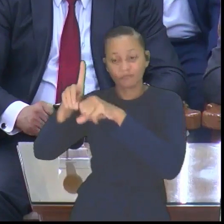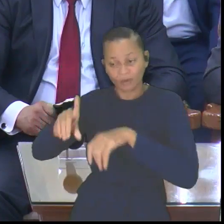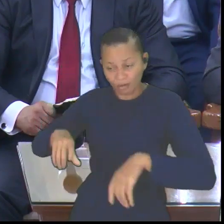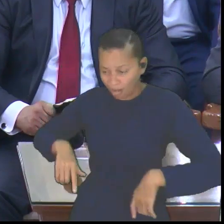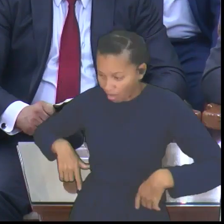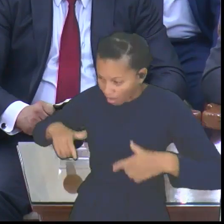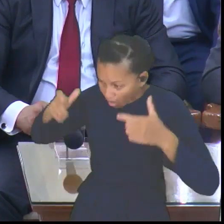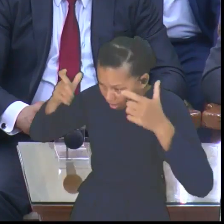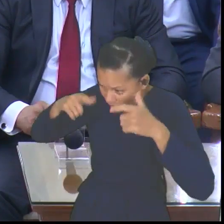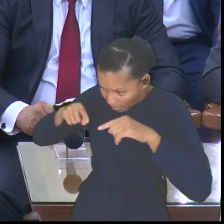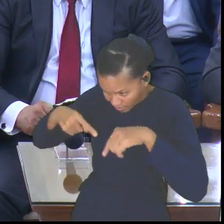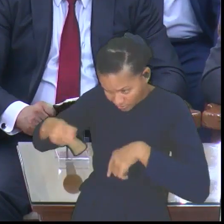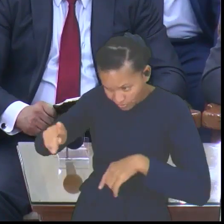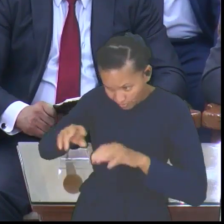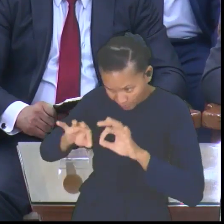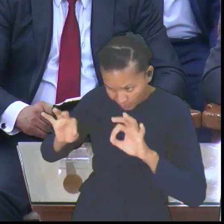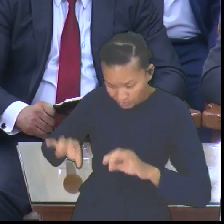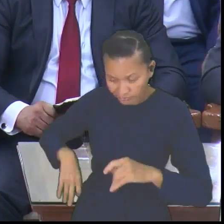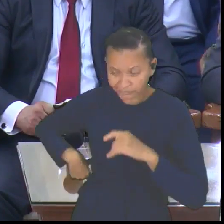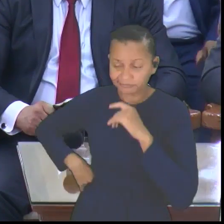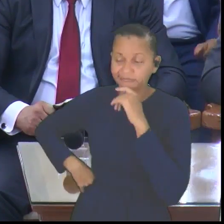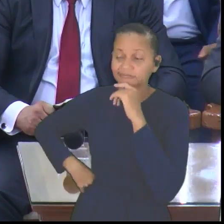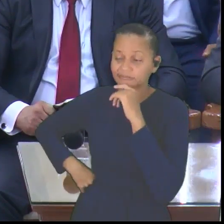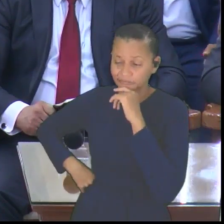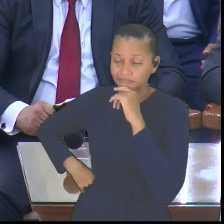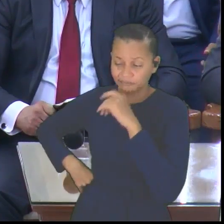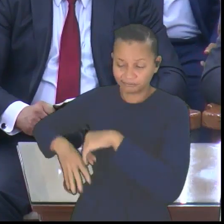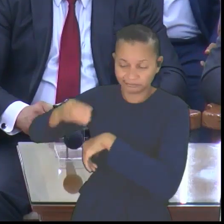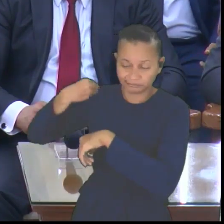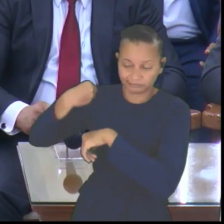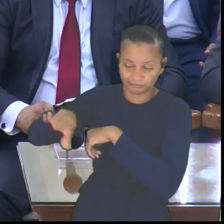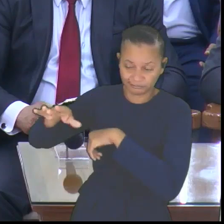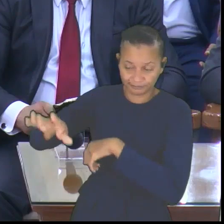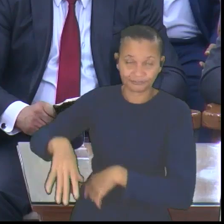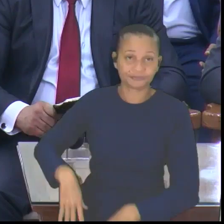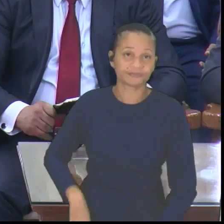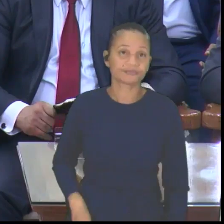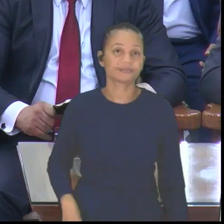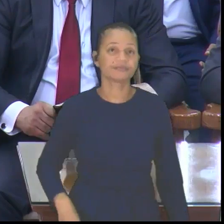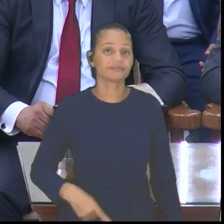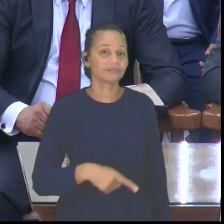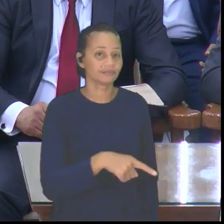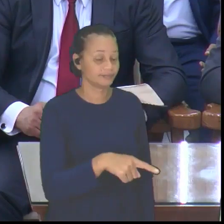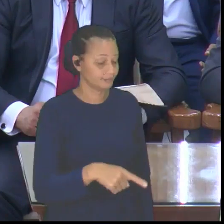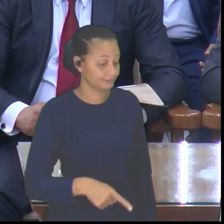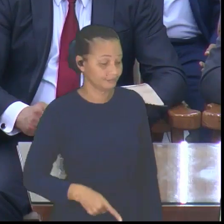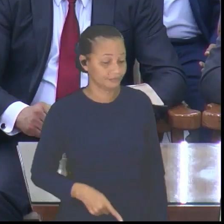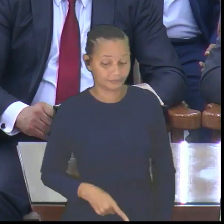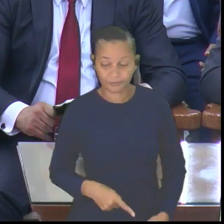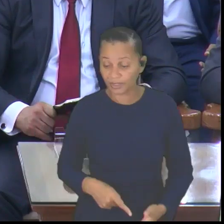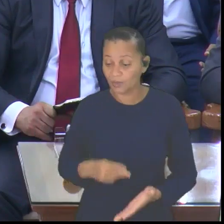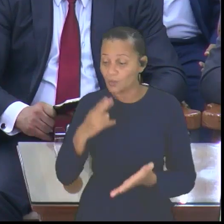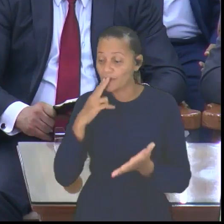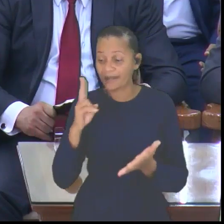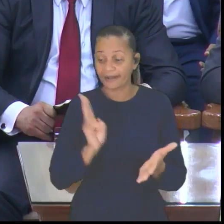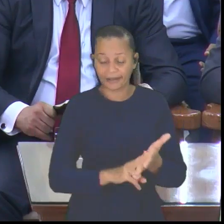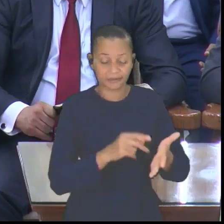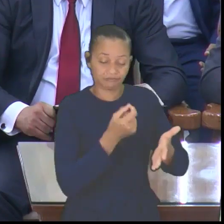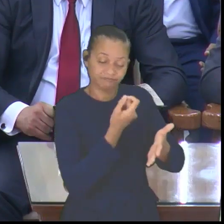Senaqueribe, o seu plano é esse, é? Pois eu vou mandar um recado para você agora. Escreva aí uma carta de volta para